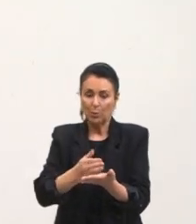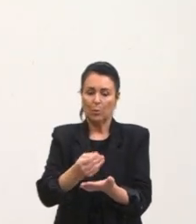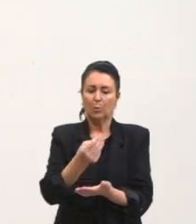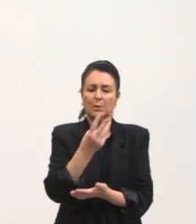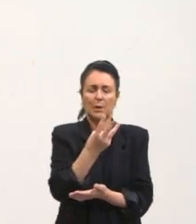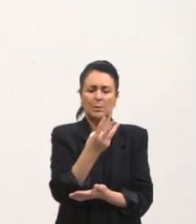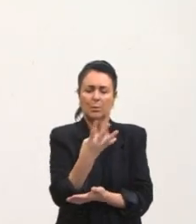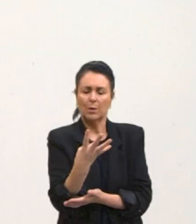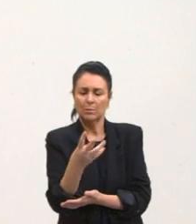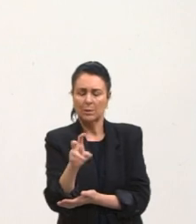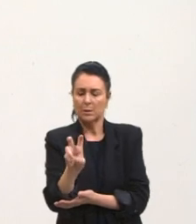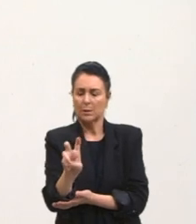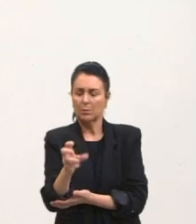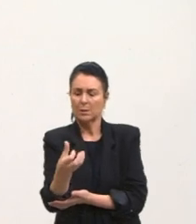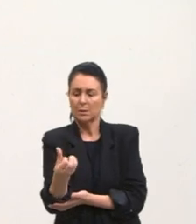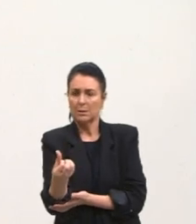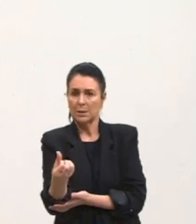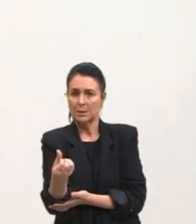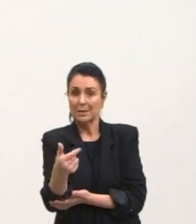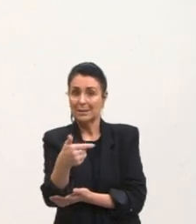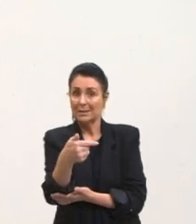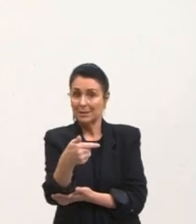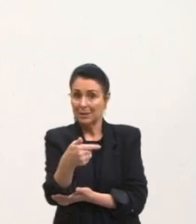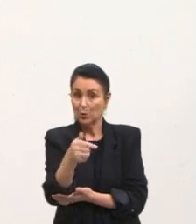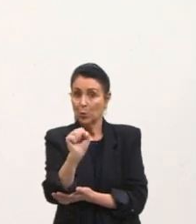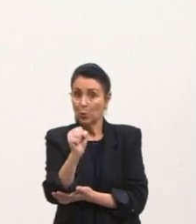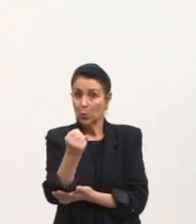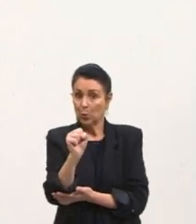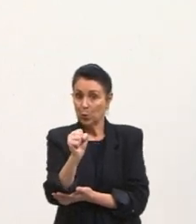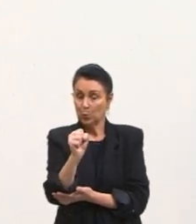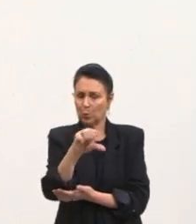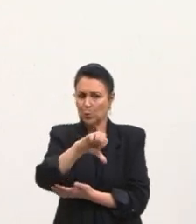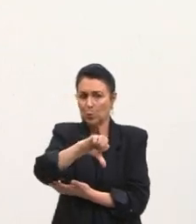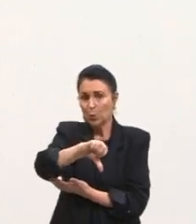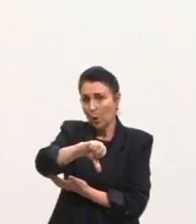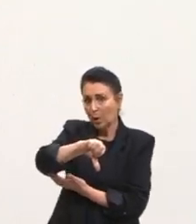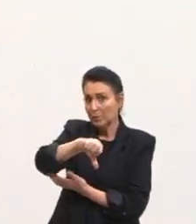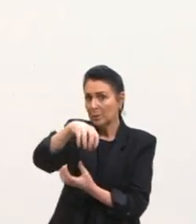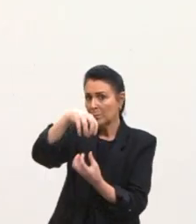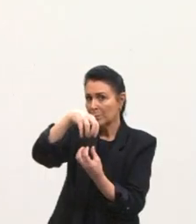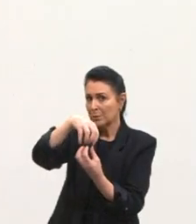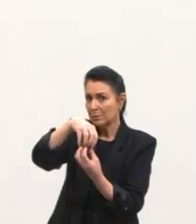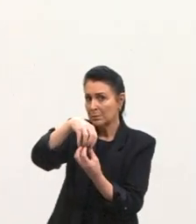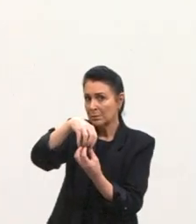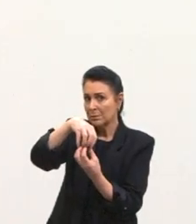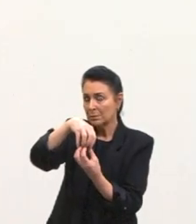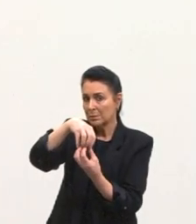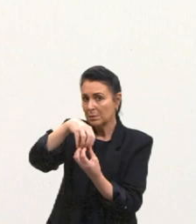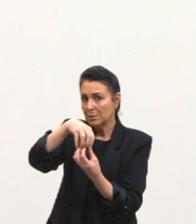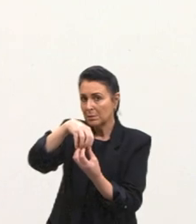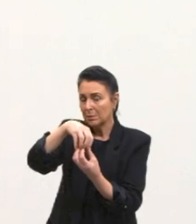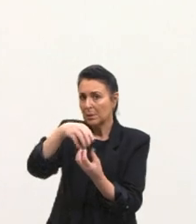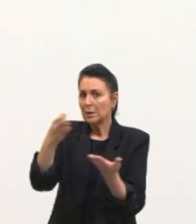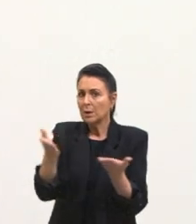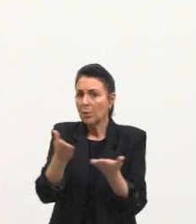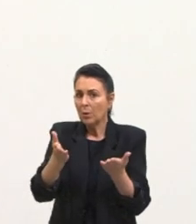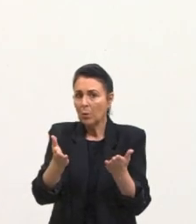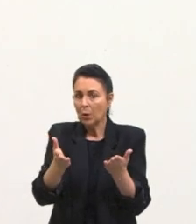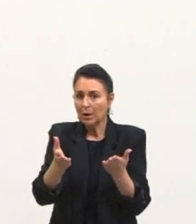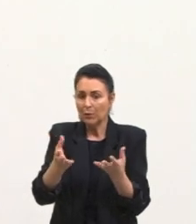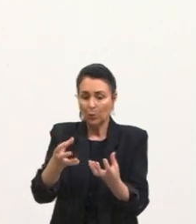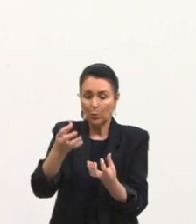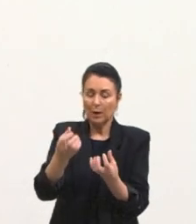4, 5, 6, 7, 8, 9 bolinhas. Então, se eu for dispor e encaixar